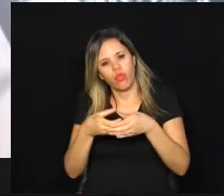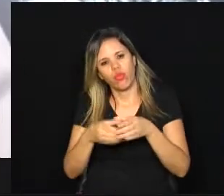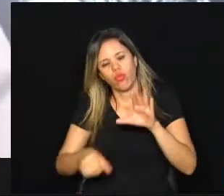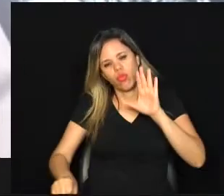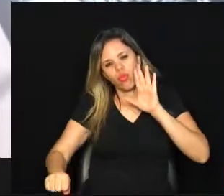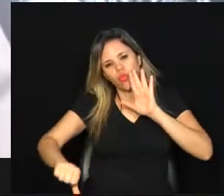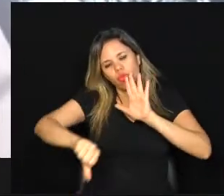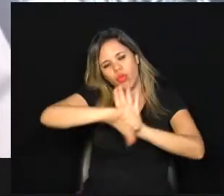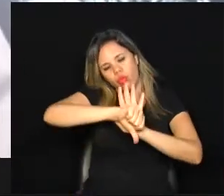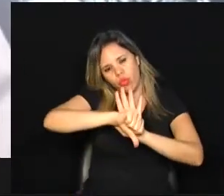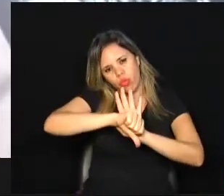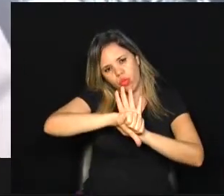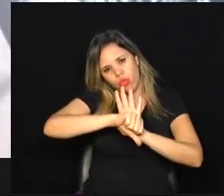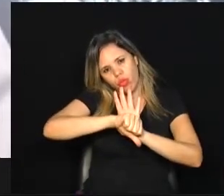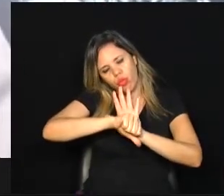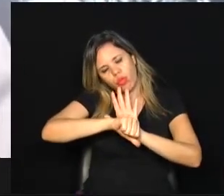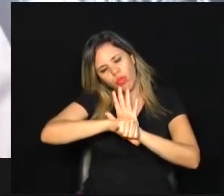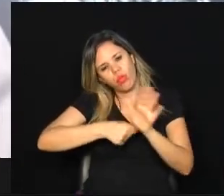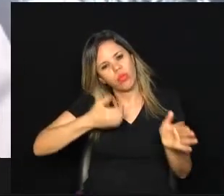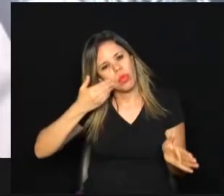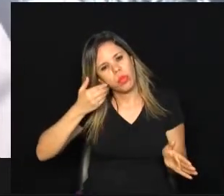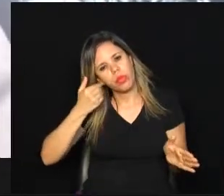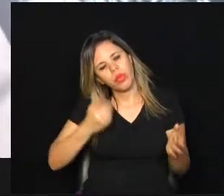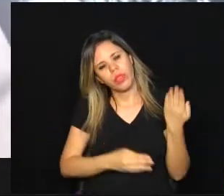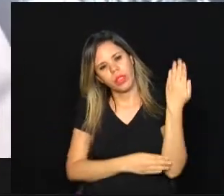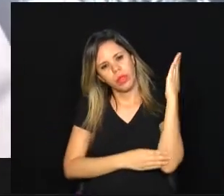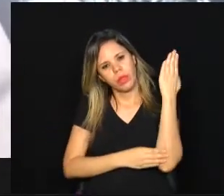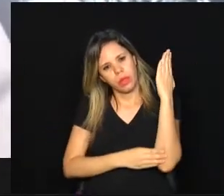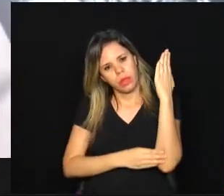depredam a floresta para extrair a madeira, vender.